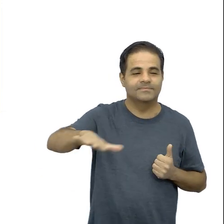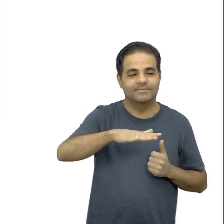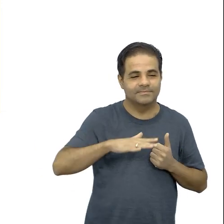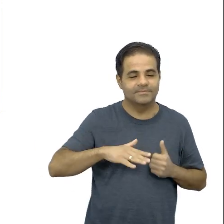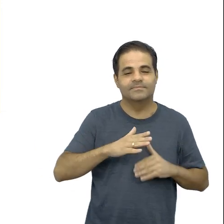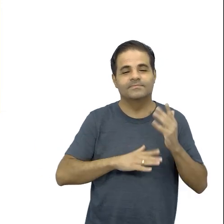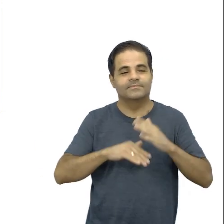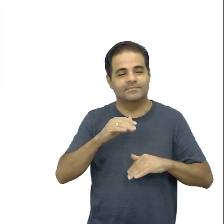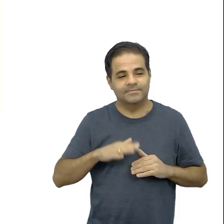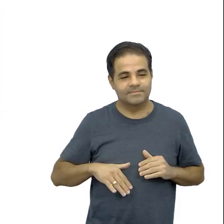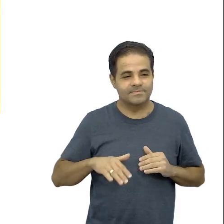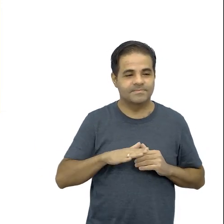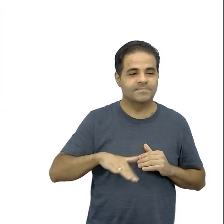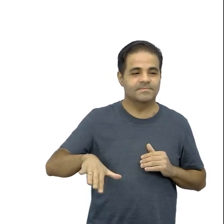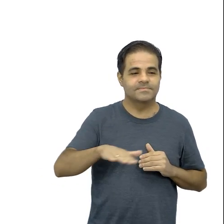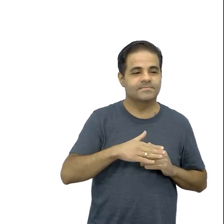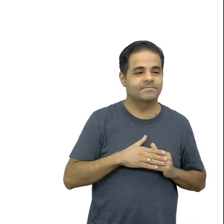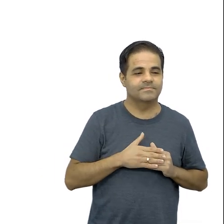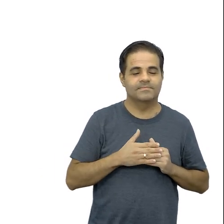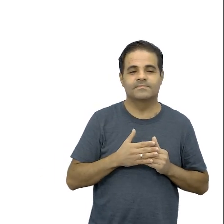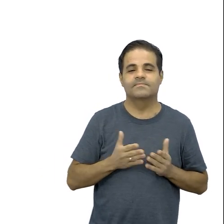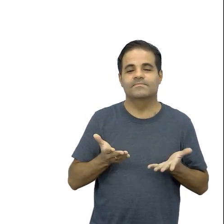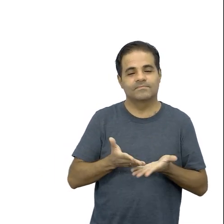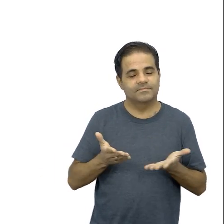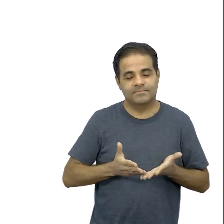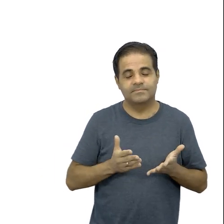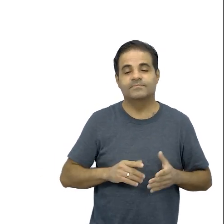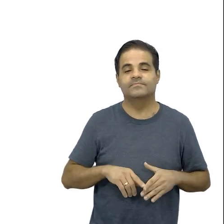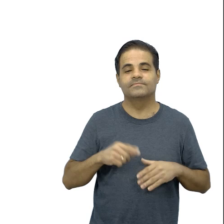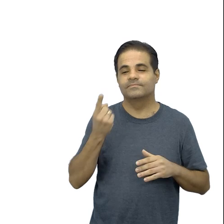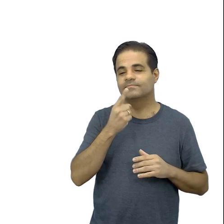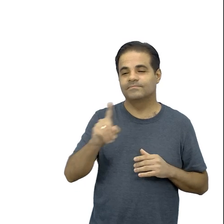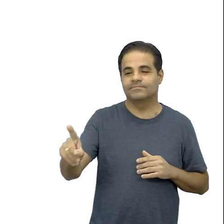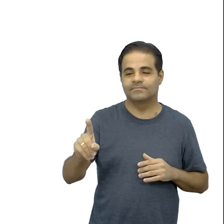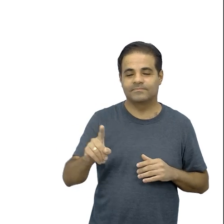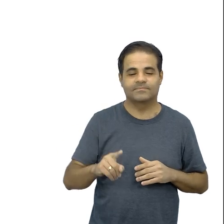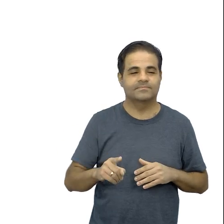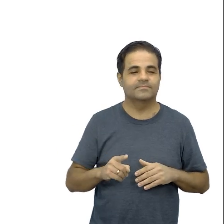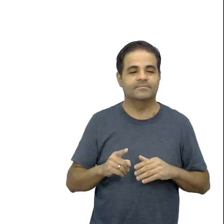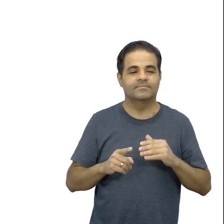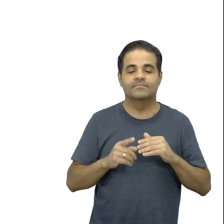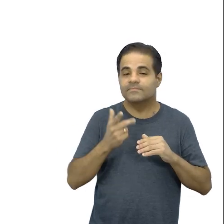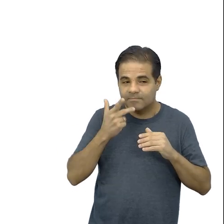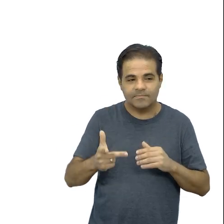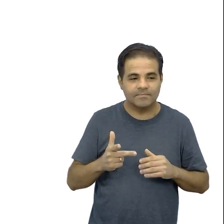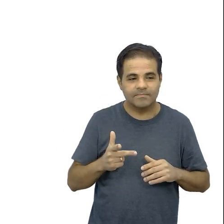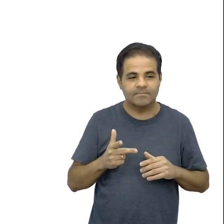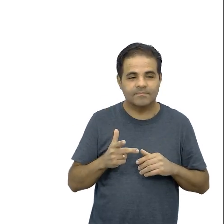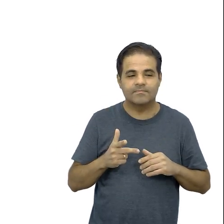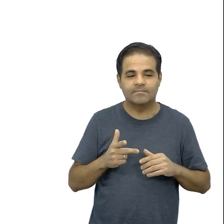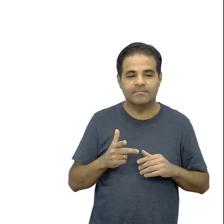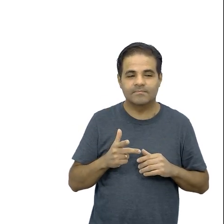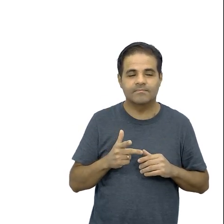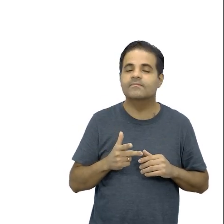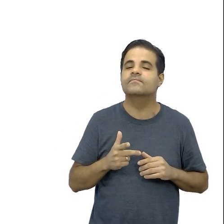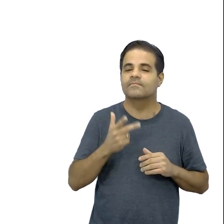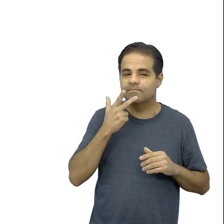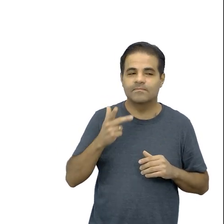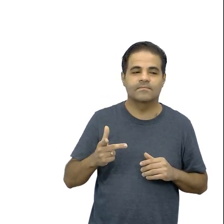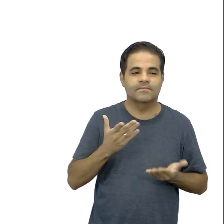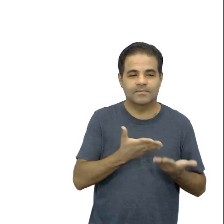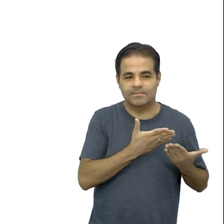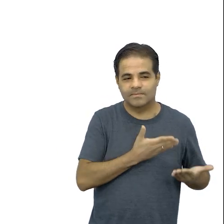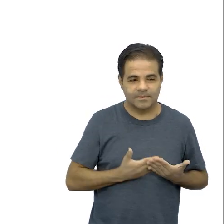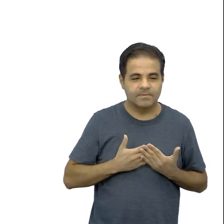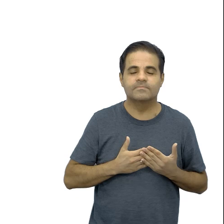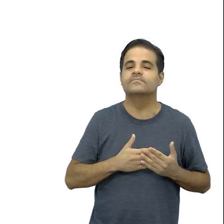atividades investigativas no ensino de matemática. E aí, por último, o que nós chamamos de uma investigação aberta. Os